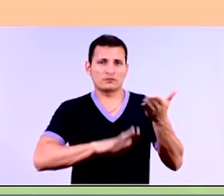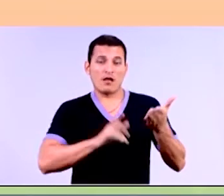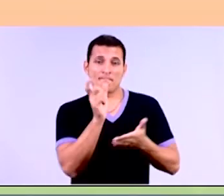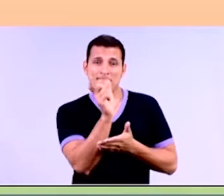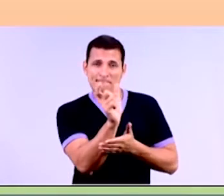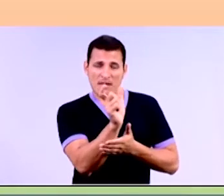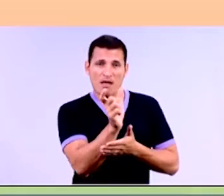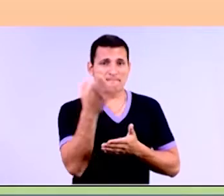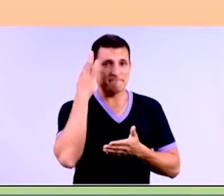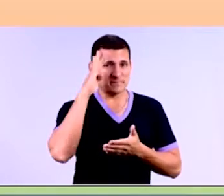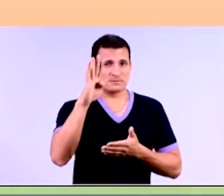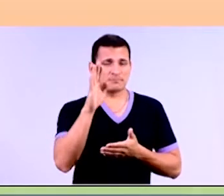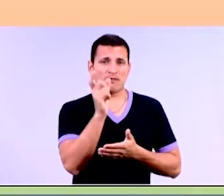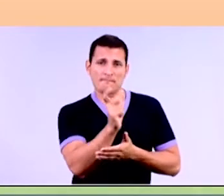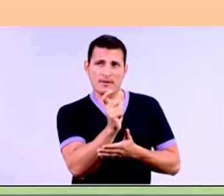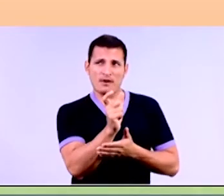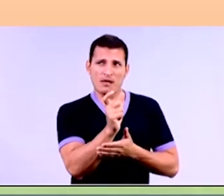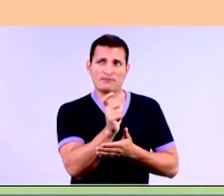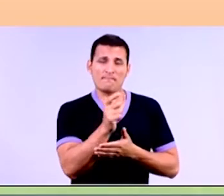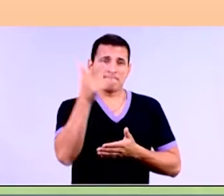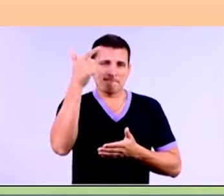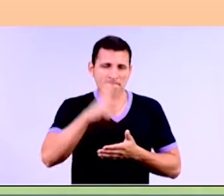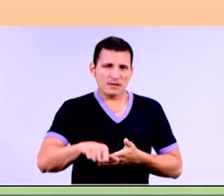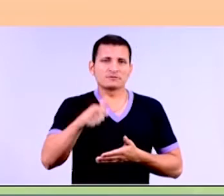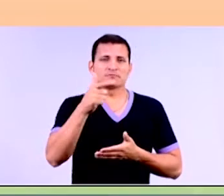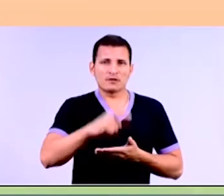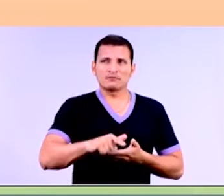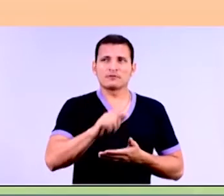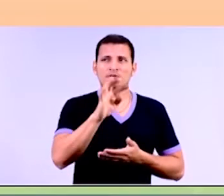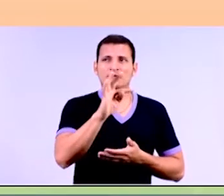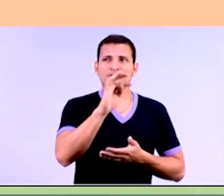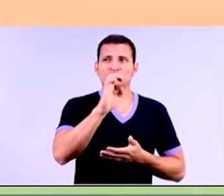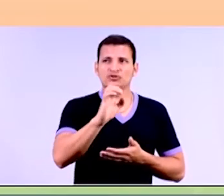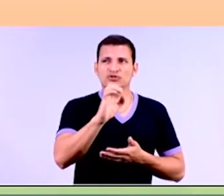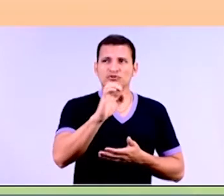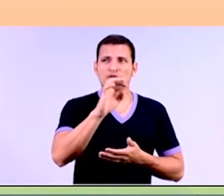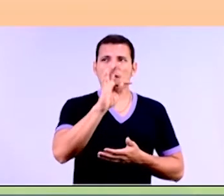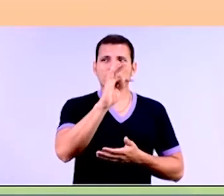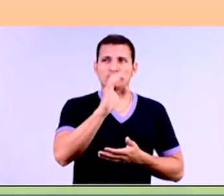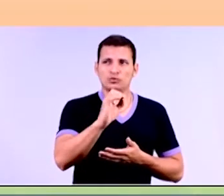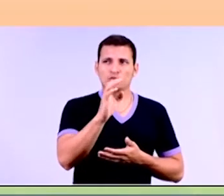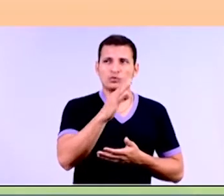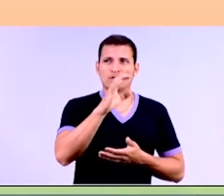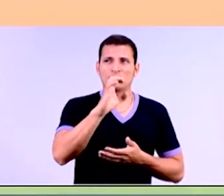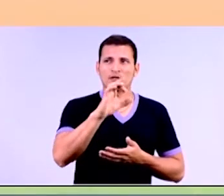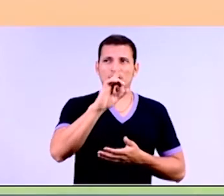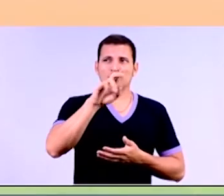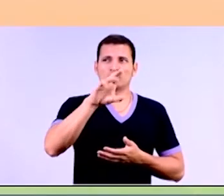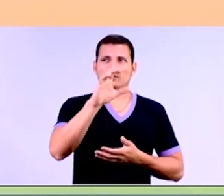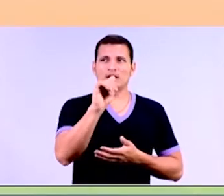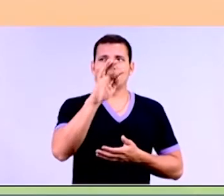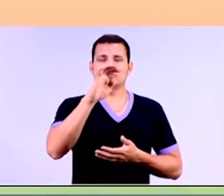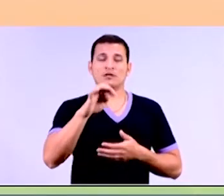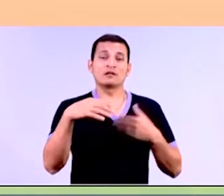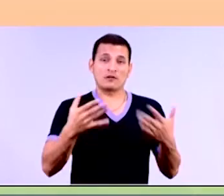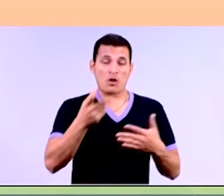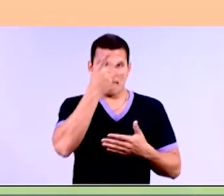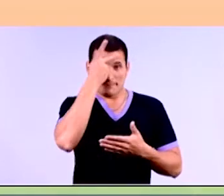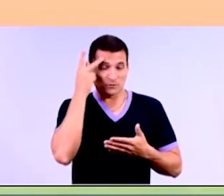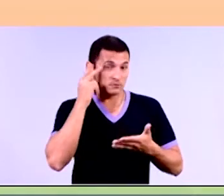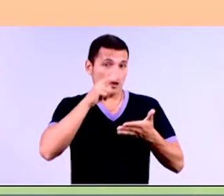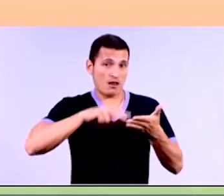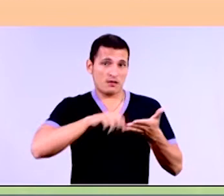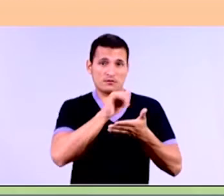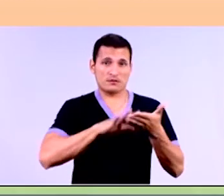que destacou, a palavra que mais se repetiu, to educate, né? Educar. Então, a pessoa que estava lendo esse